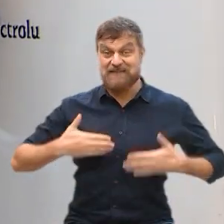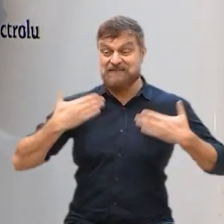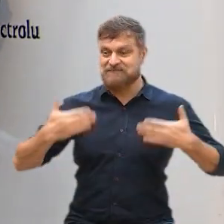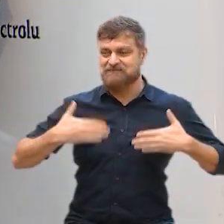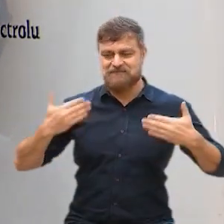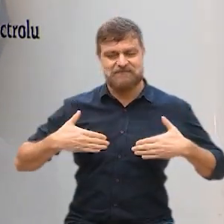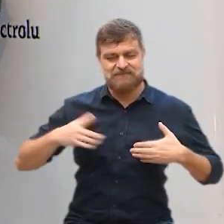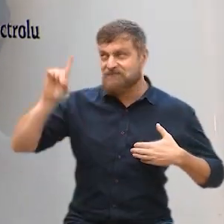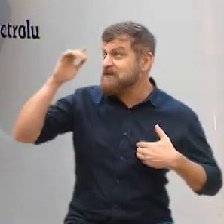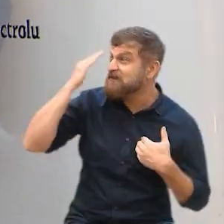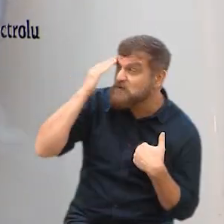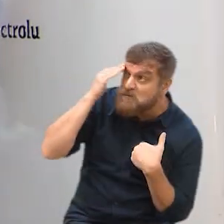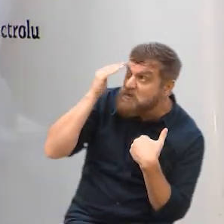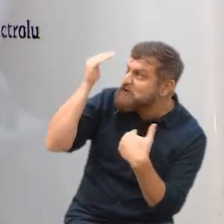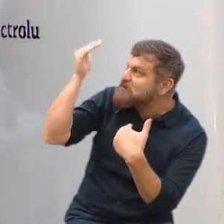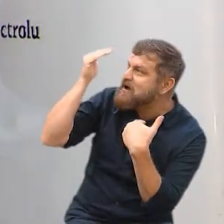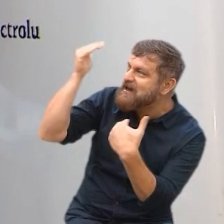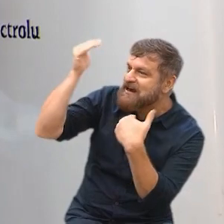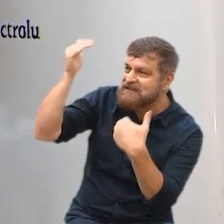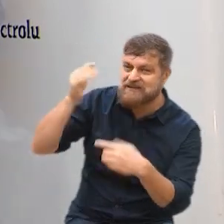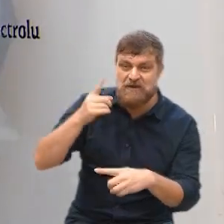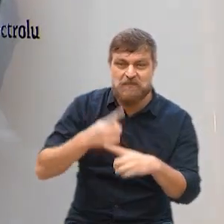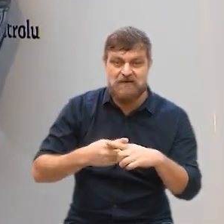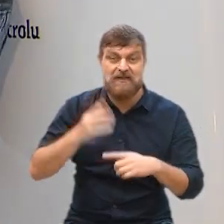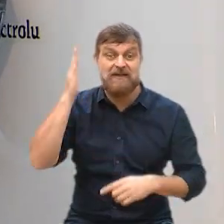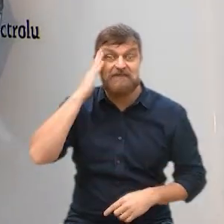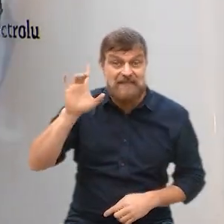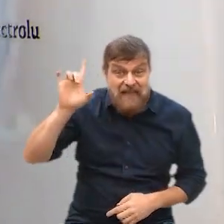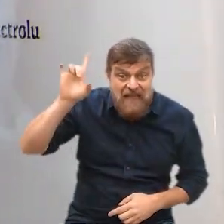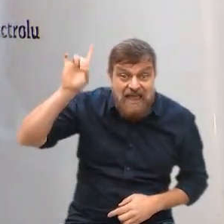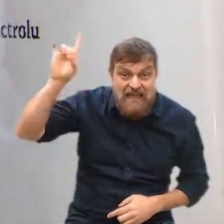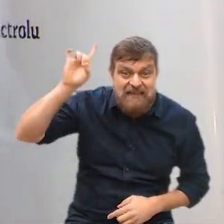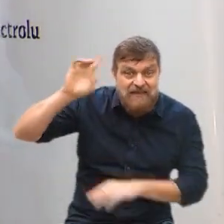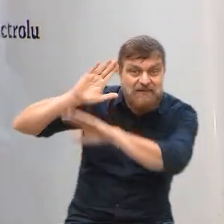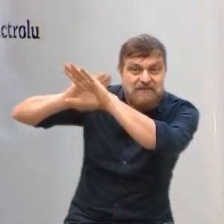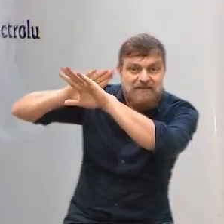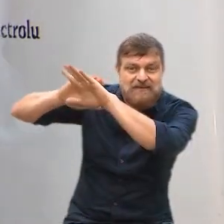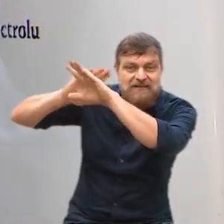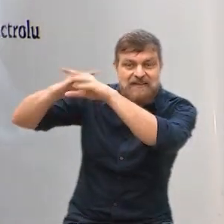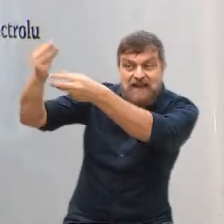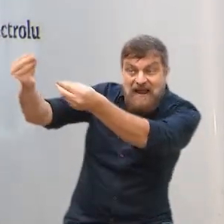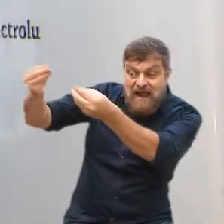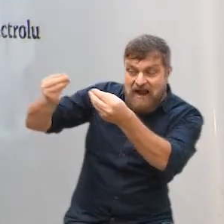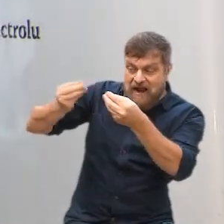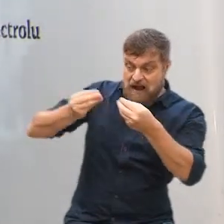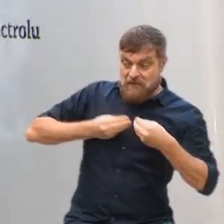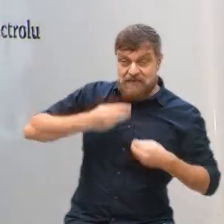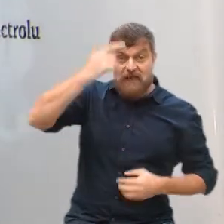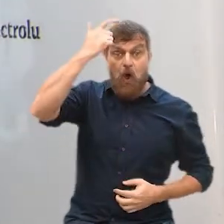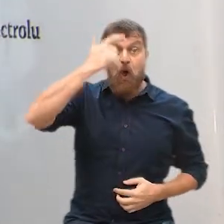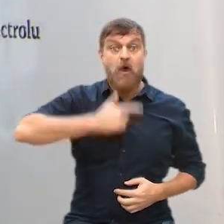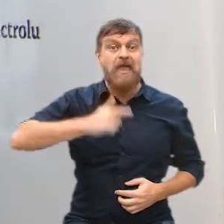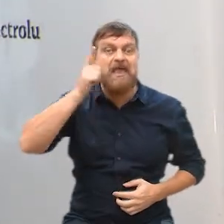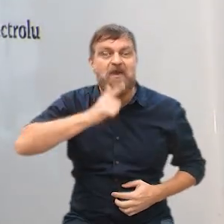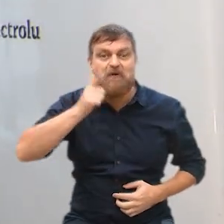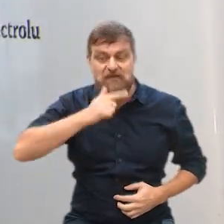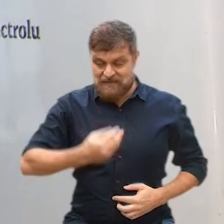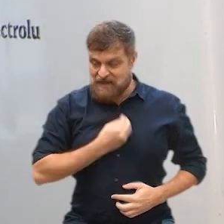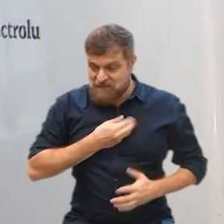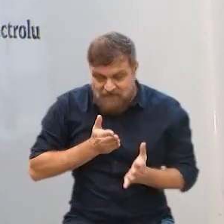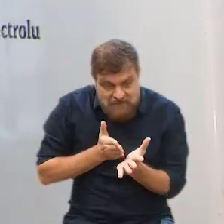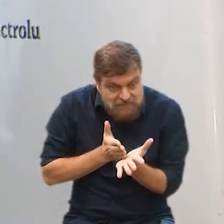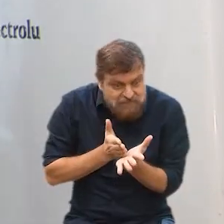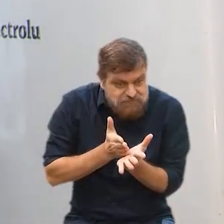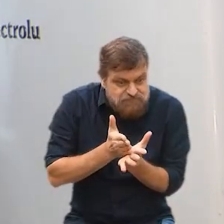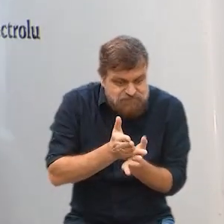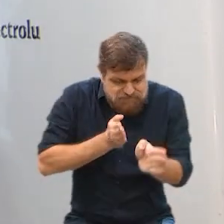muita gratidão a Deus, porque eu sei que foi Ele também, sabe, que me deu tudo isso e que me fez trilhar esse caminho que eu achava